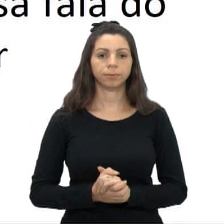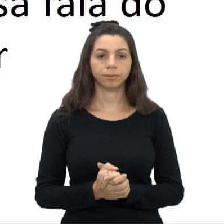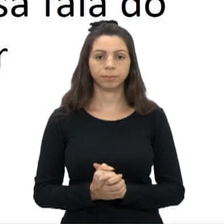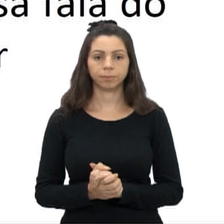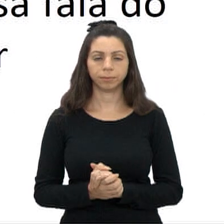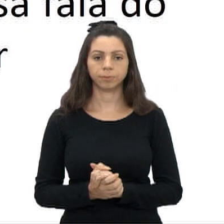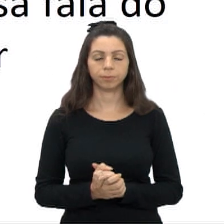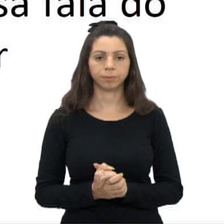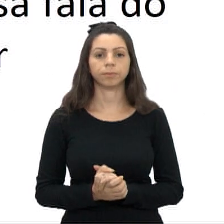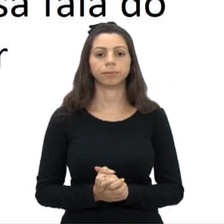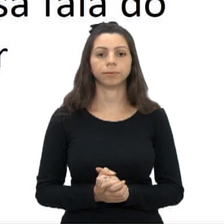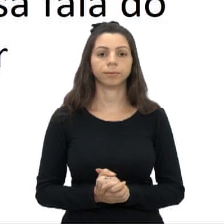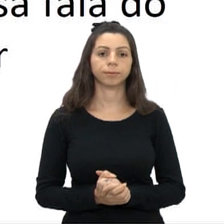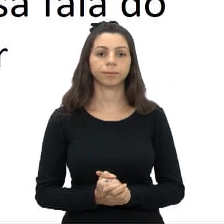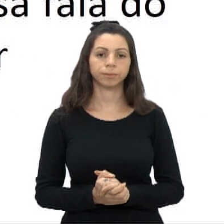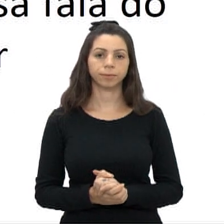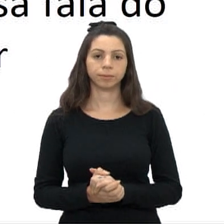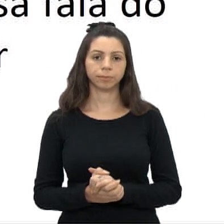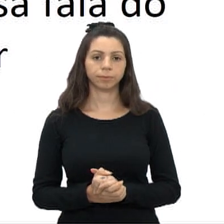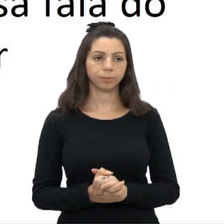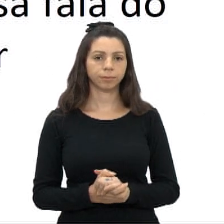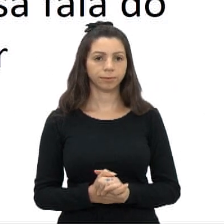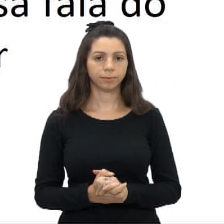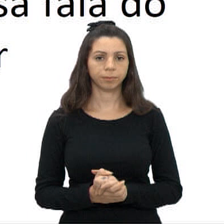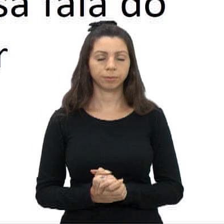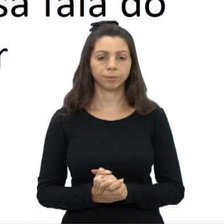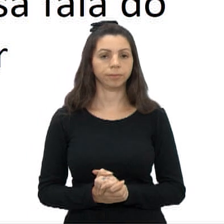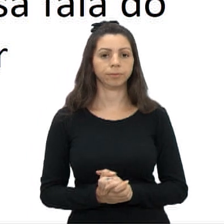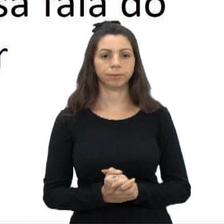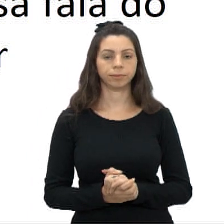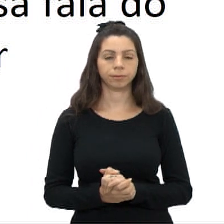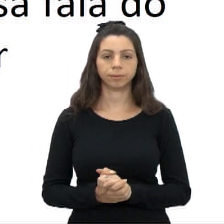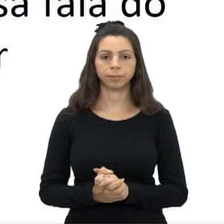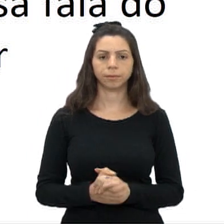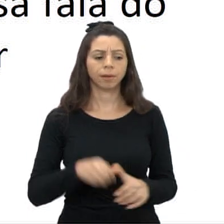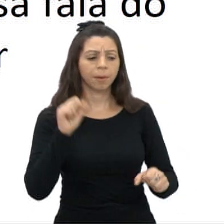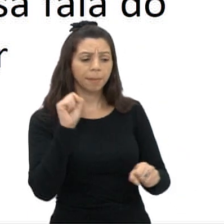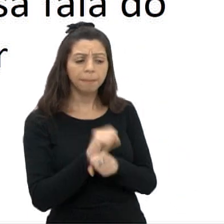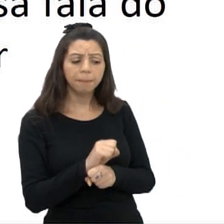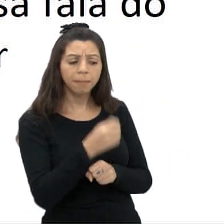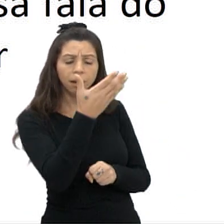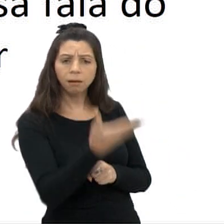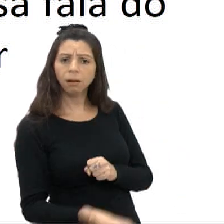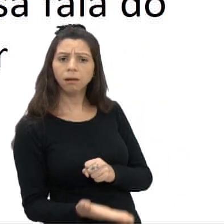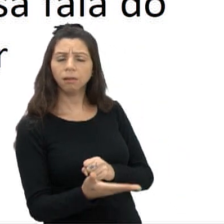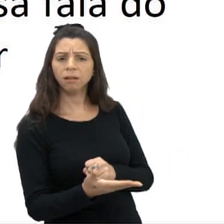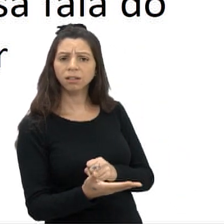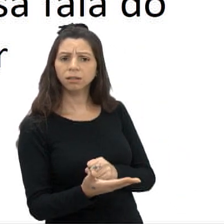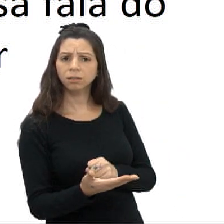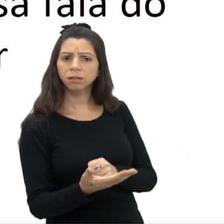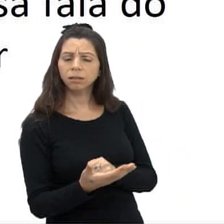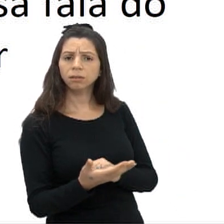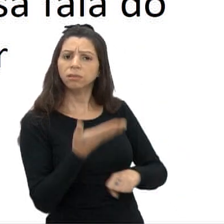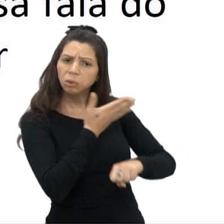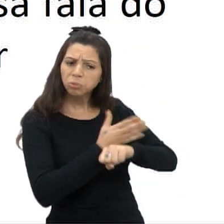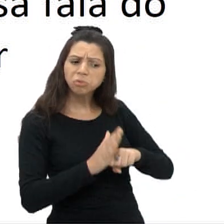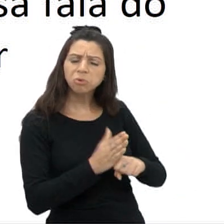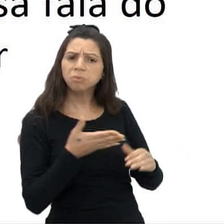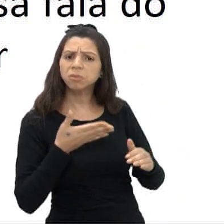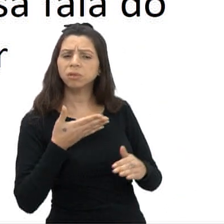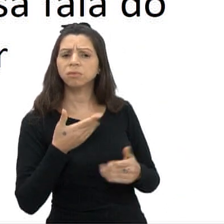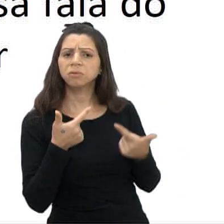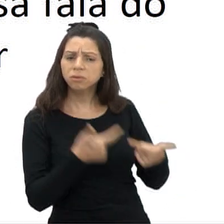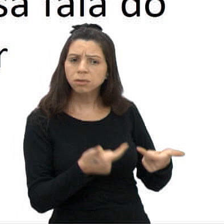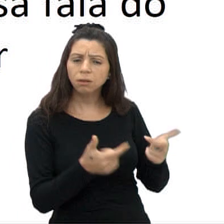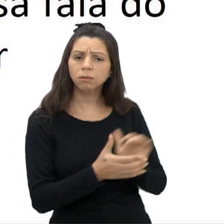pergunta número 1 e a número 2. Para com isso, Tavinho, que mania! Esse trecho